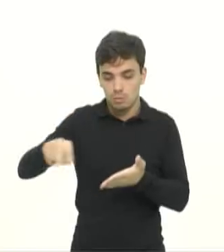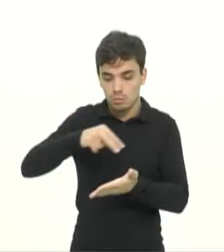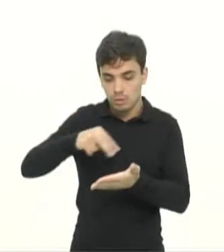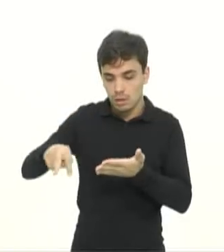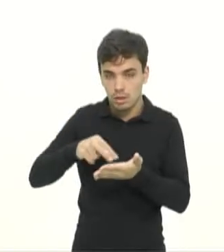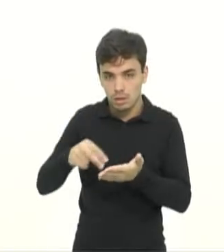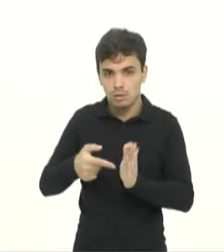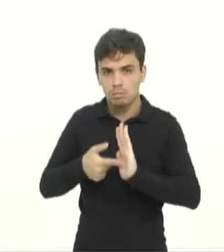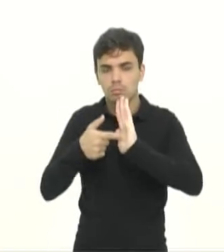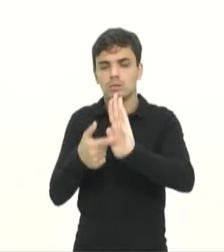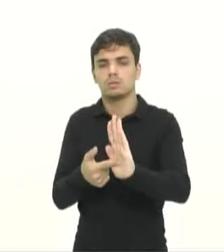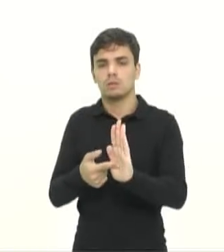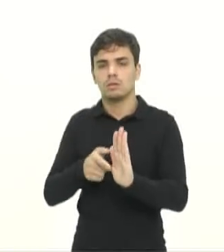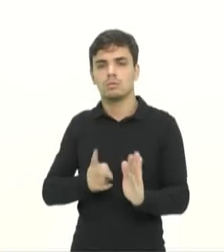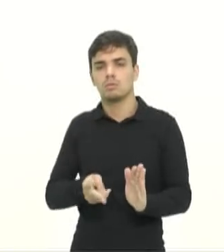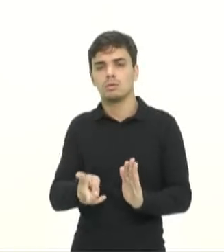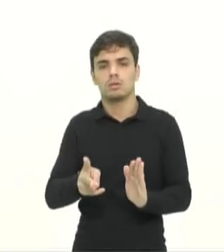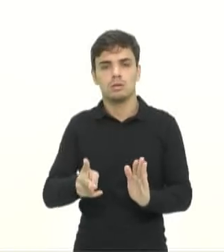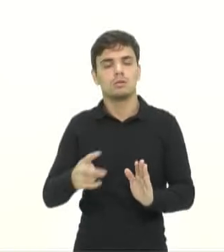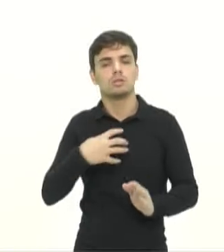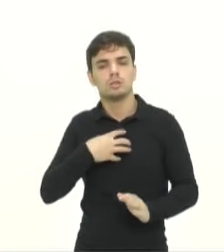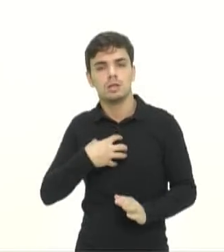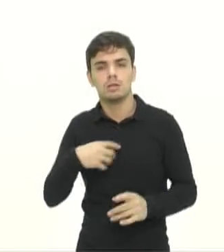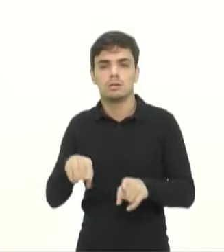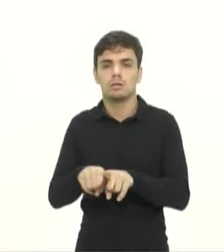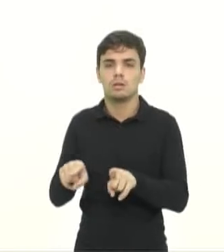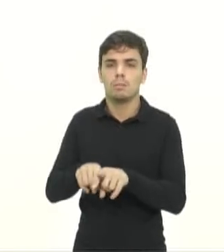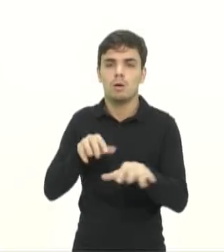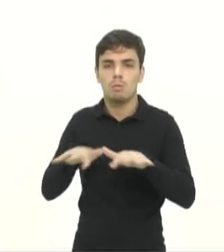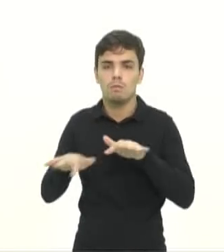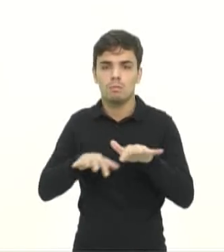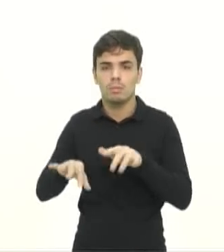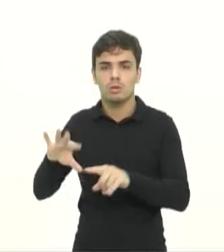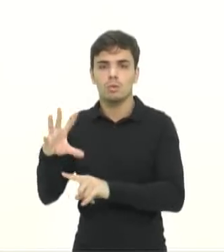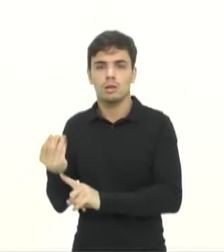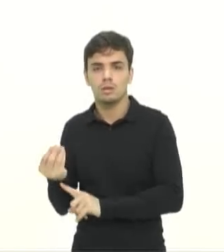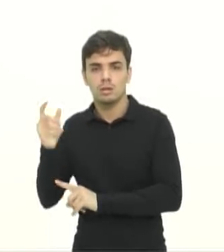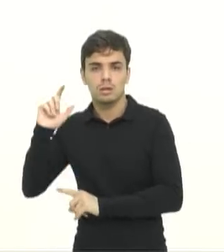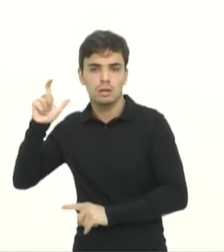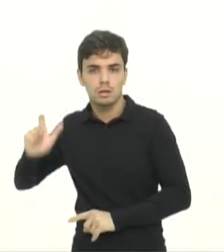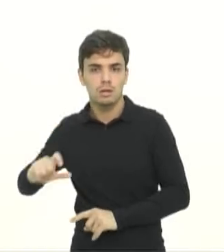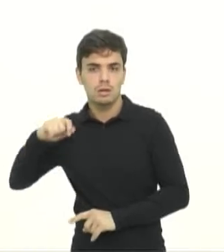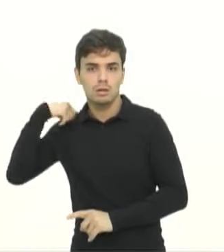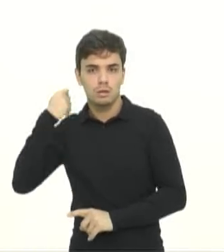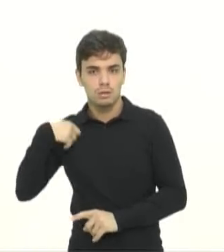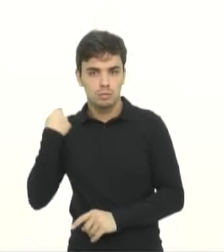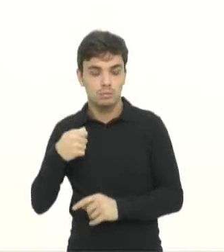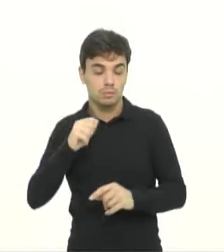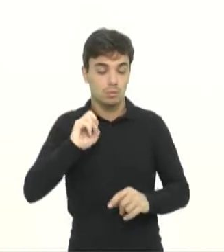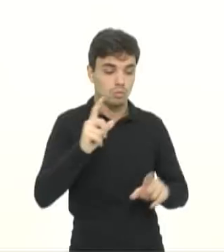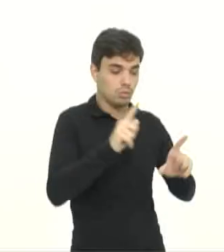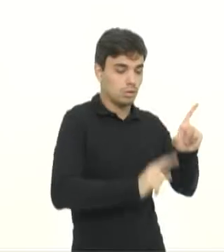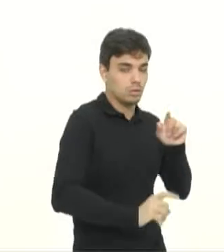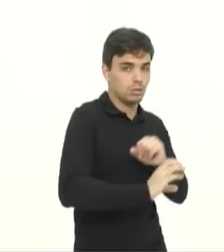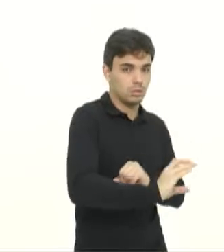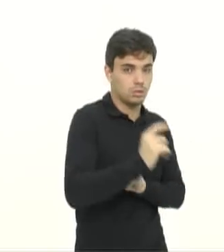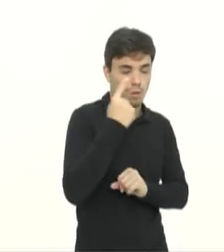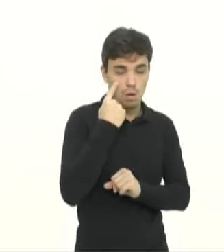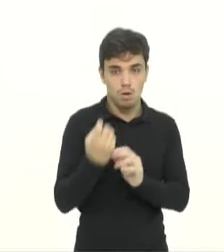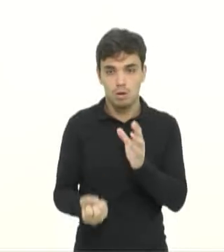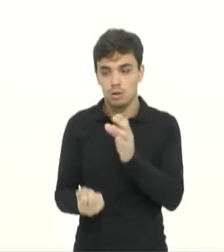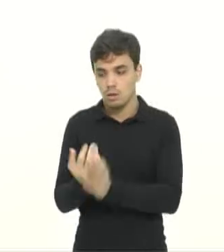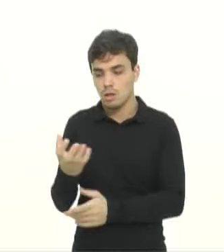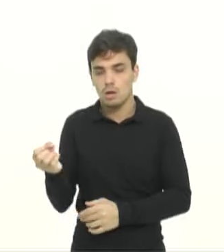ritmo e movimentos do artista na obra final. Será que é essa? E letra C. Recria-se os estilos